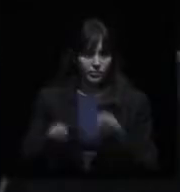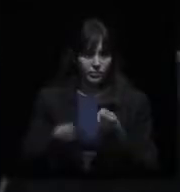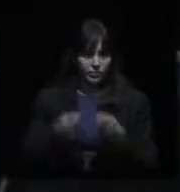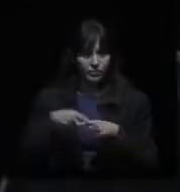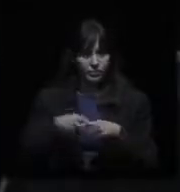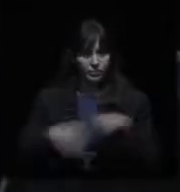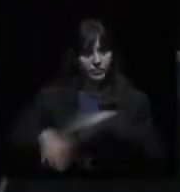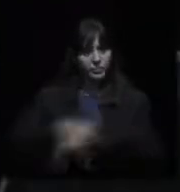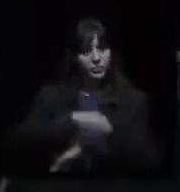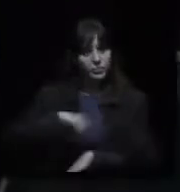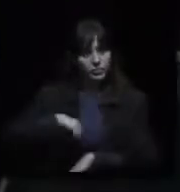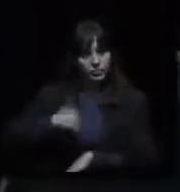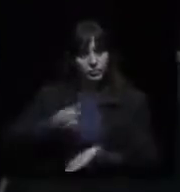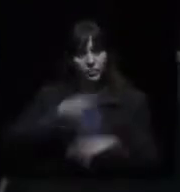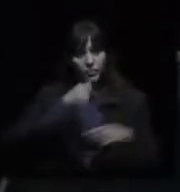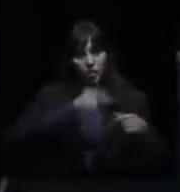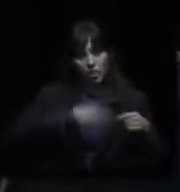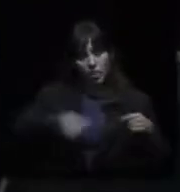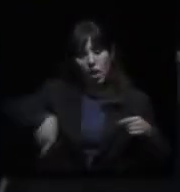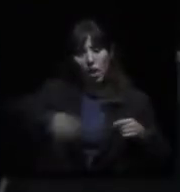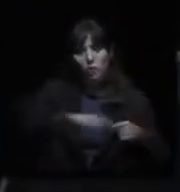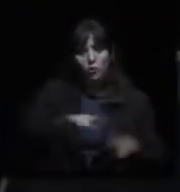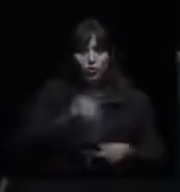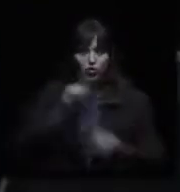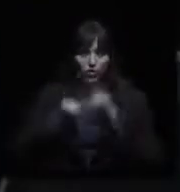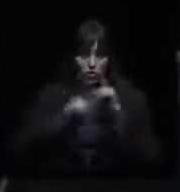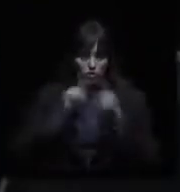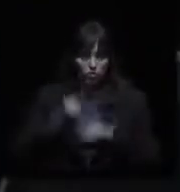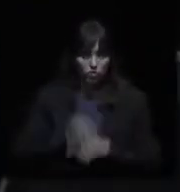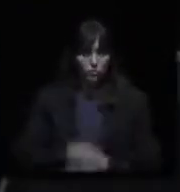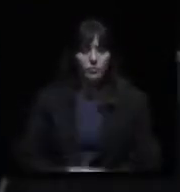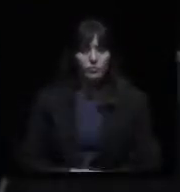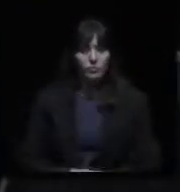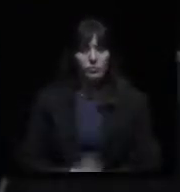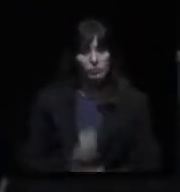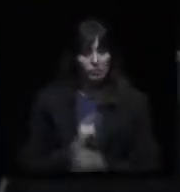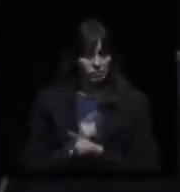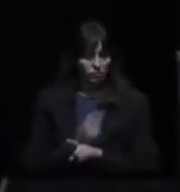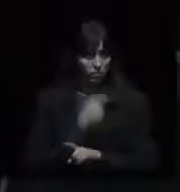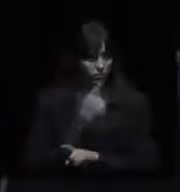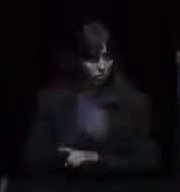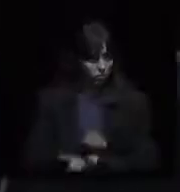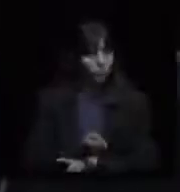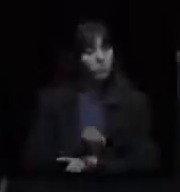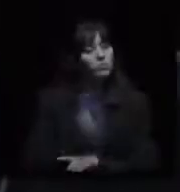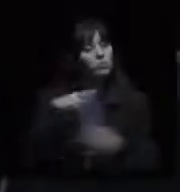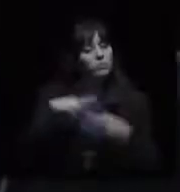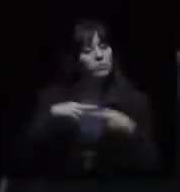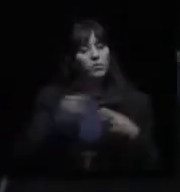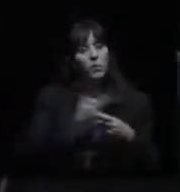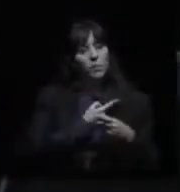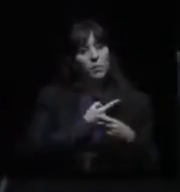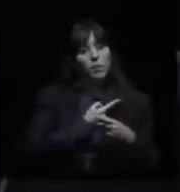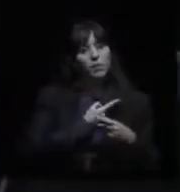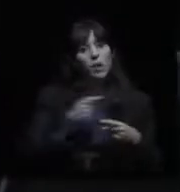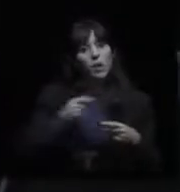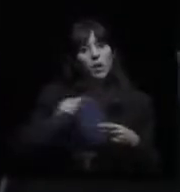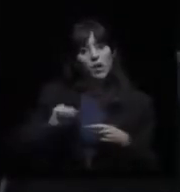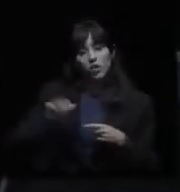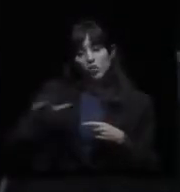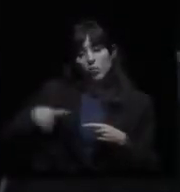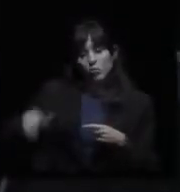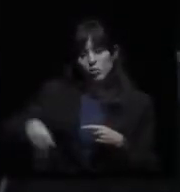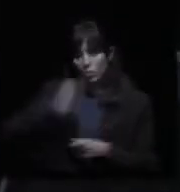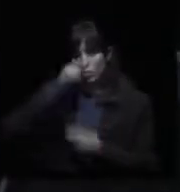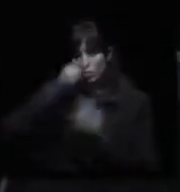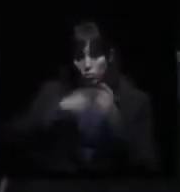de espaços verdes, lagos e chafarizes. Mais uma vez reiteramos que é necessário que a autarquia contrate para os seus quadros mais